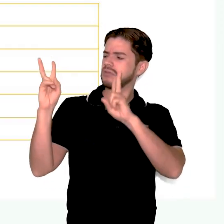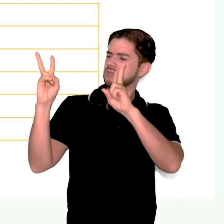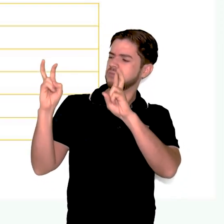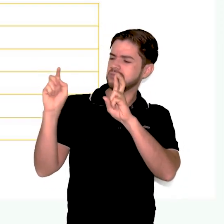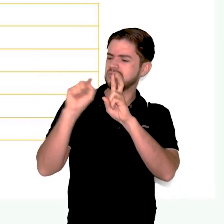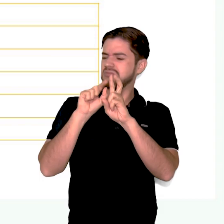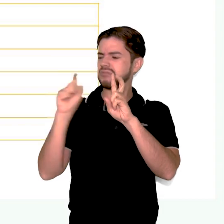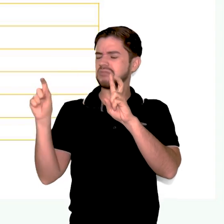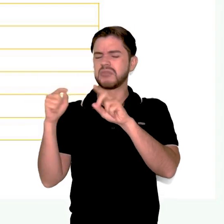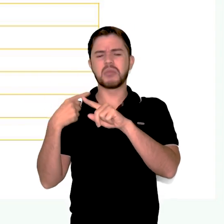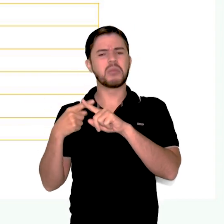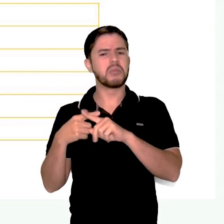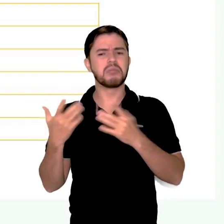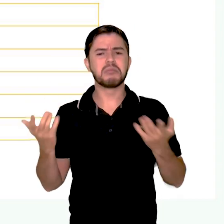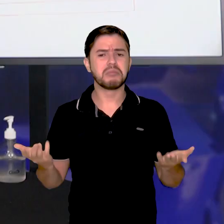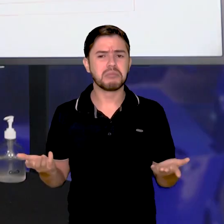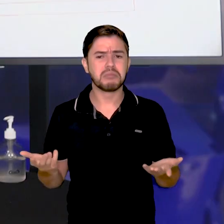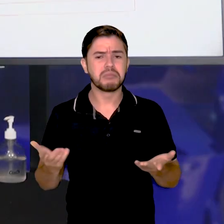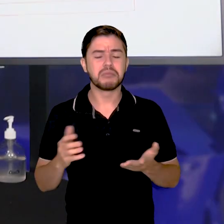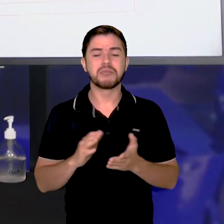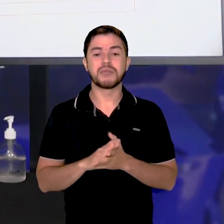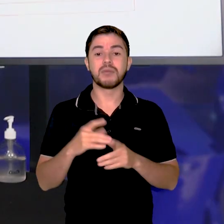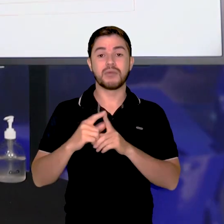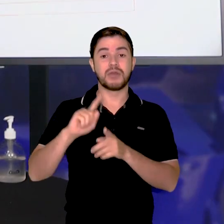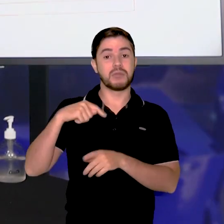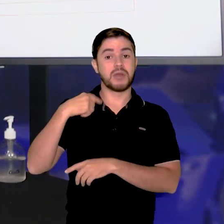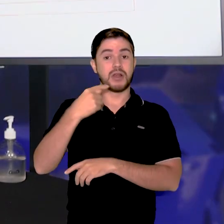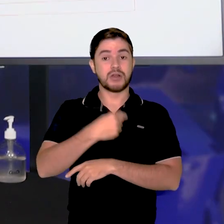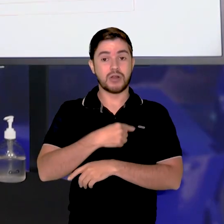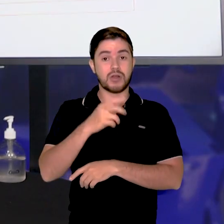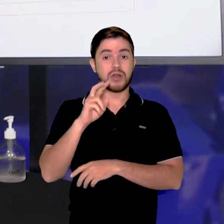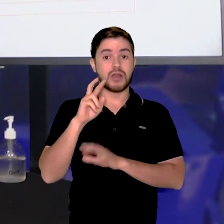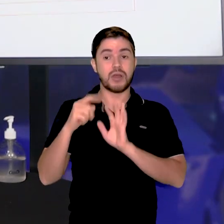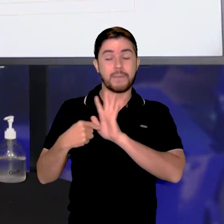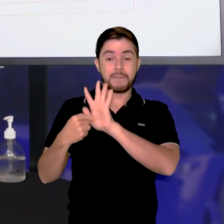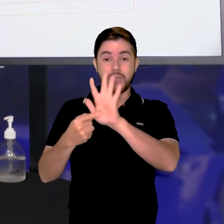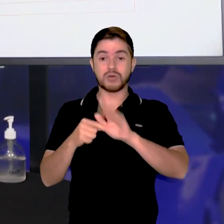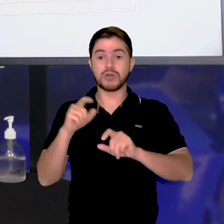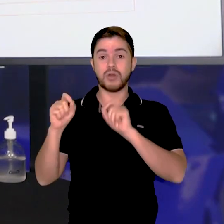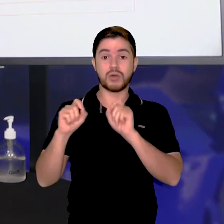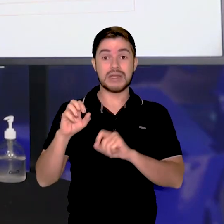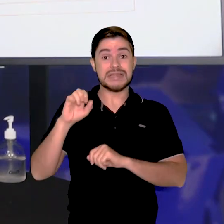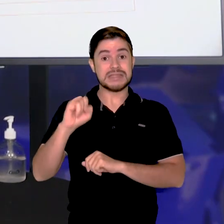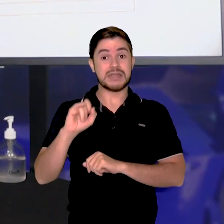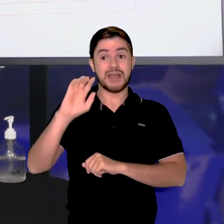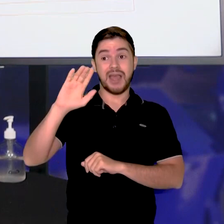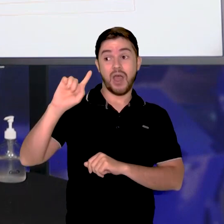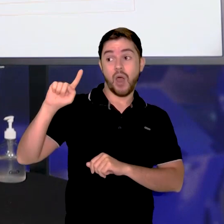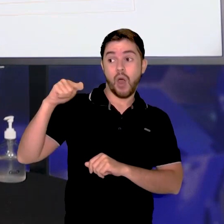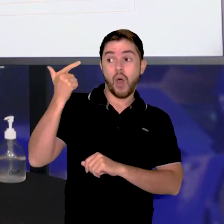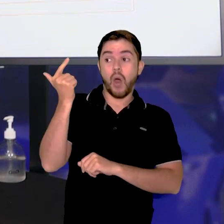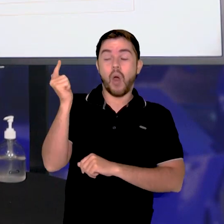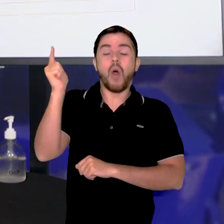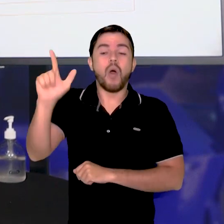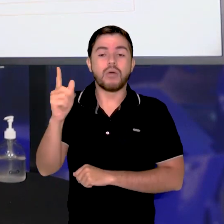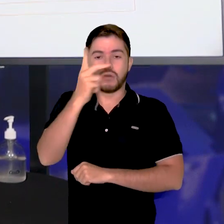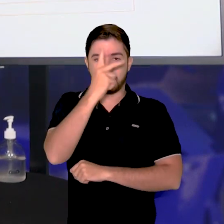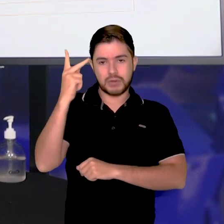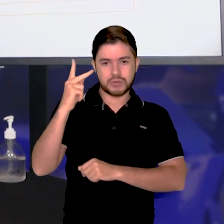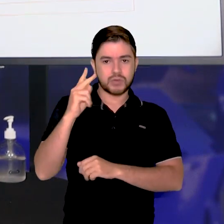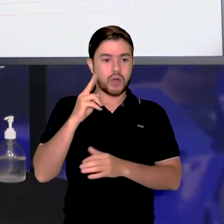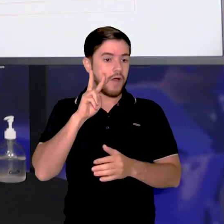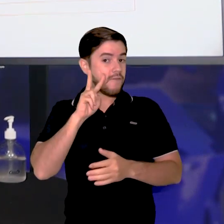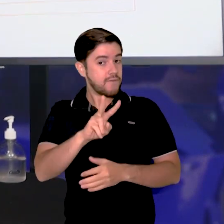minha tabela ou no meu gráfico, por exemplo? Para que quem for estudar ou ler os resultados da sua